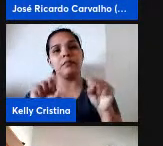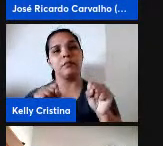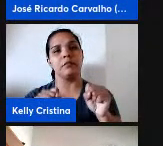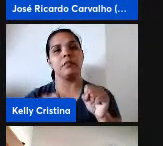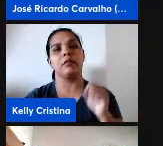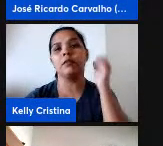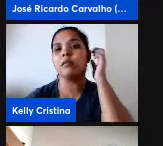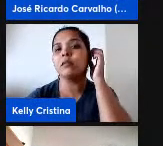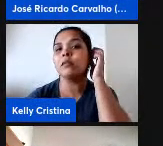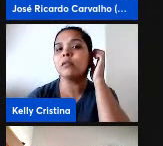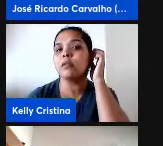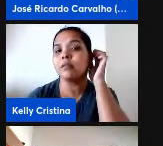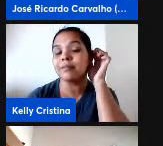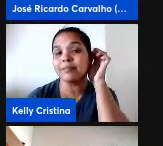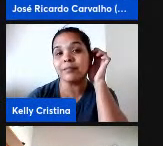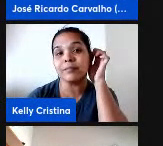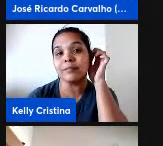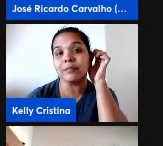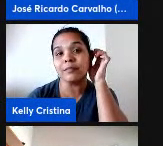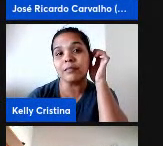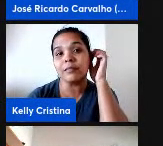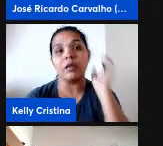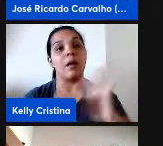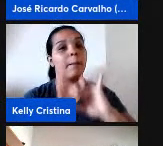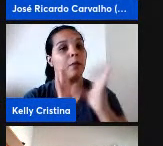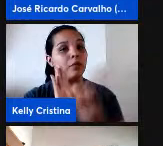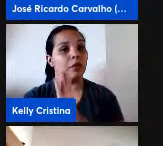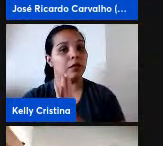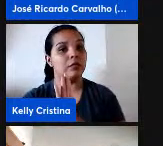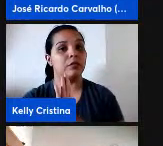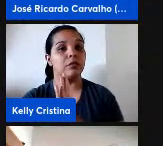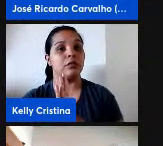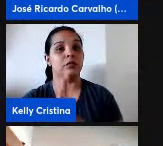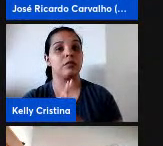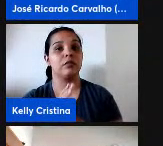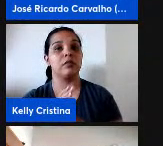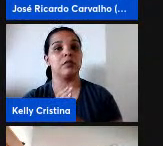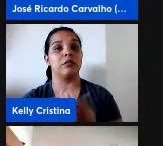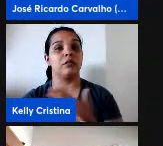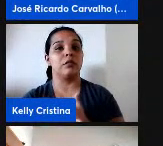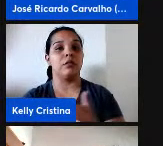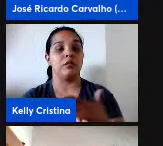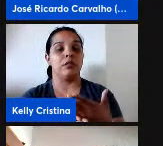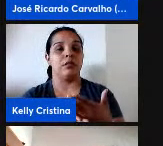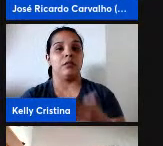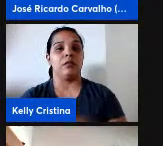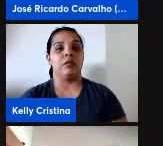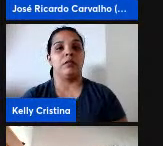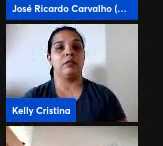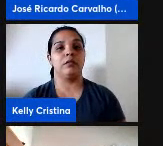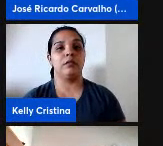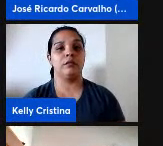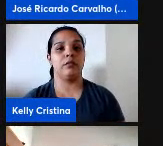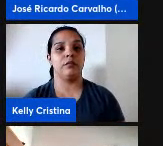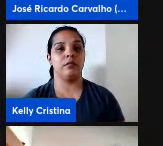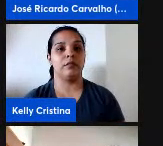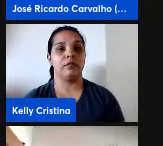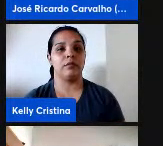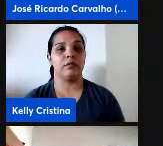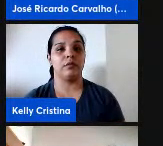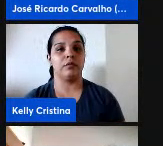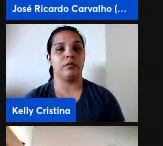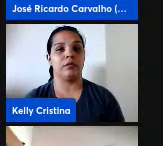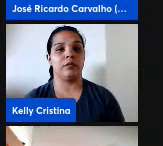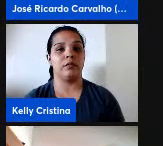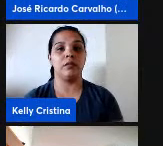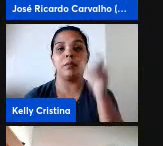situação concreta sob uma abordagem dialógica dos enunciados nas atividades de interação verbal. Diz Bakhtin, estamos